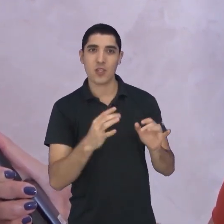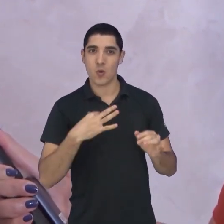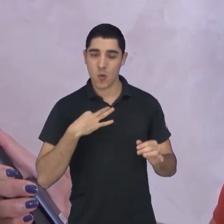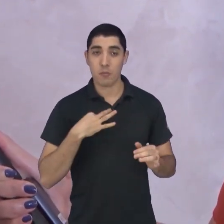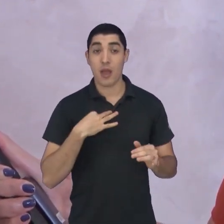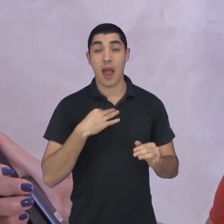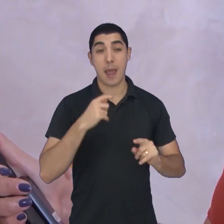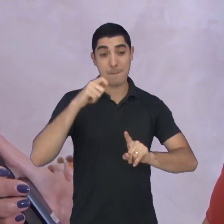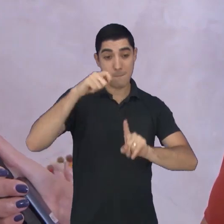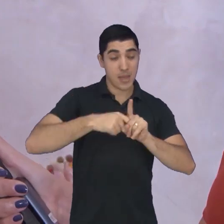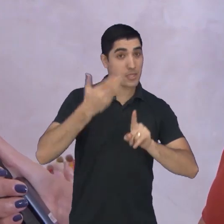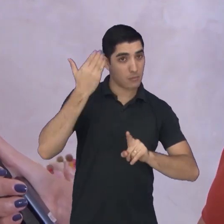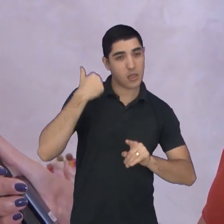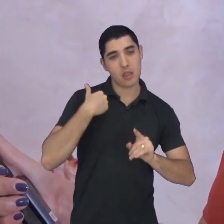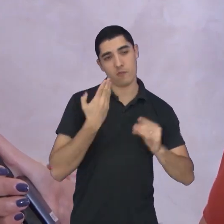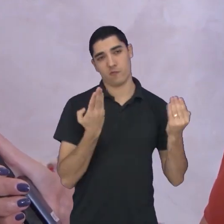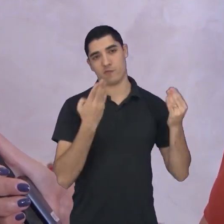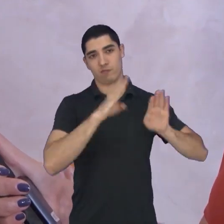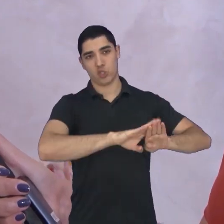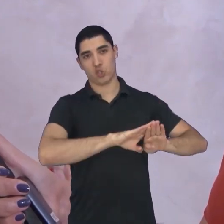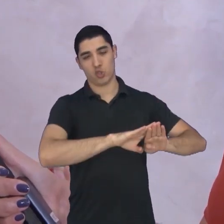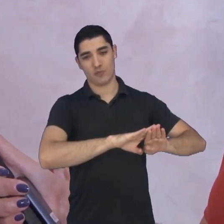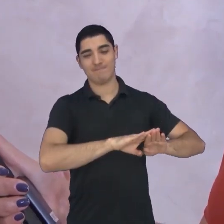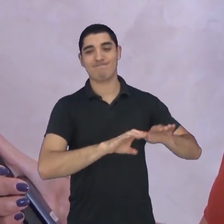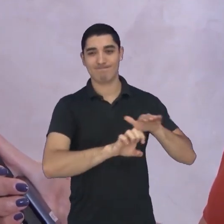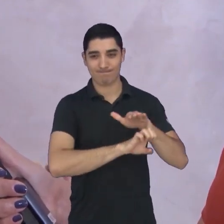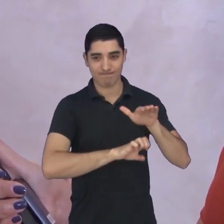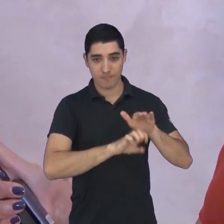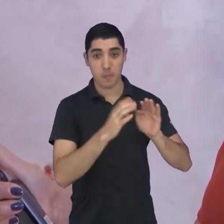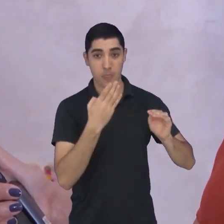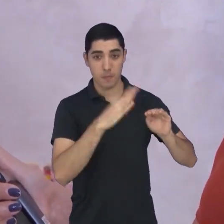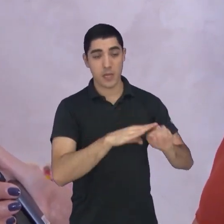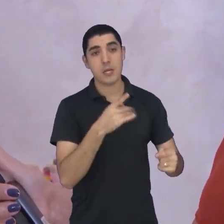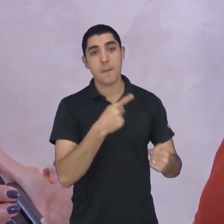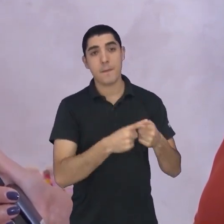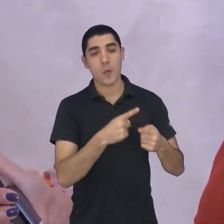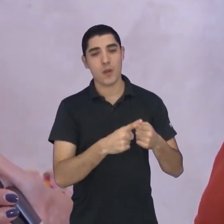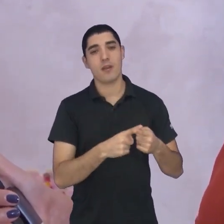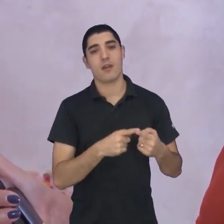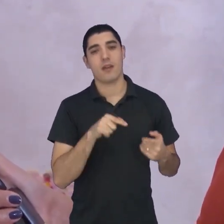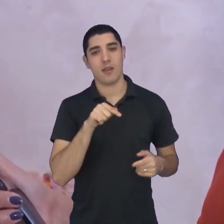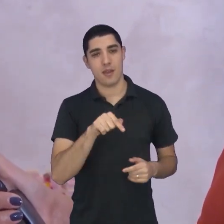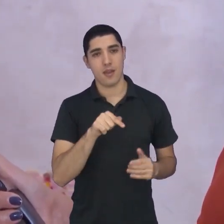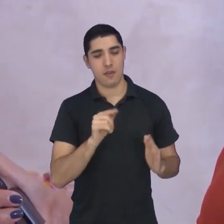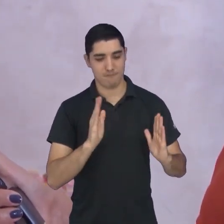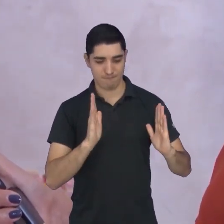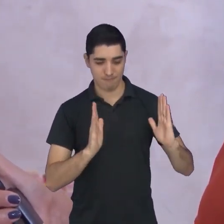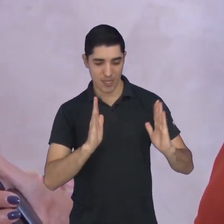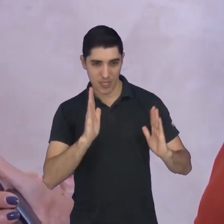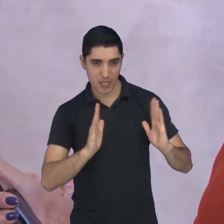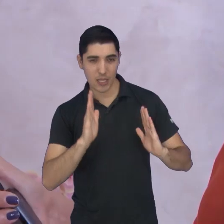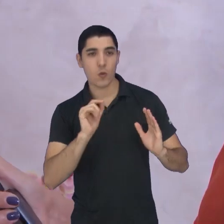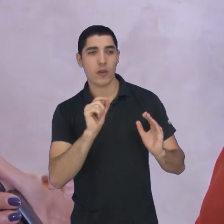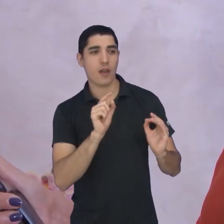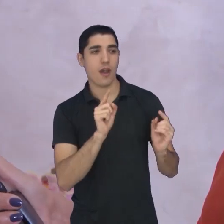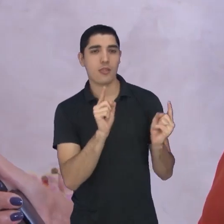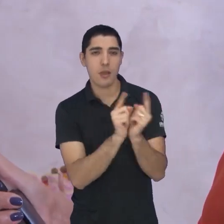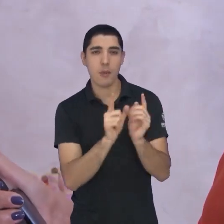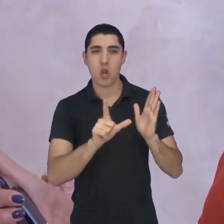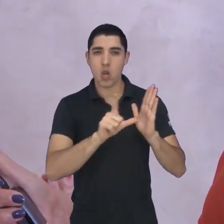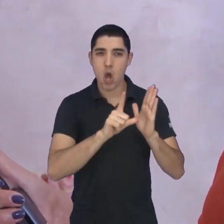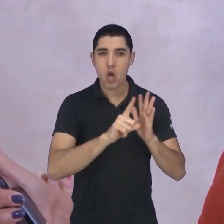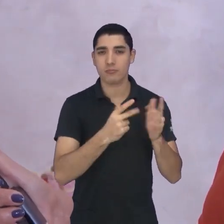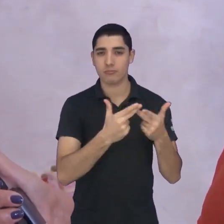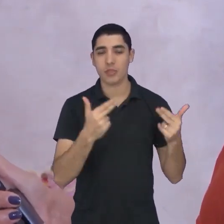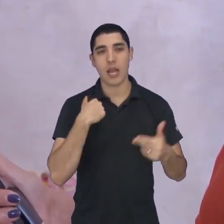mês passado, onde nesse período de espaço físico, atendimento na loja, eu comecei a